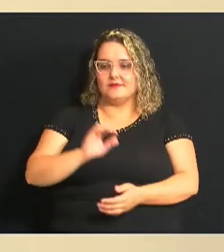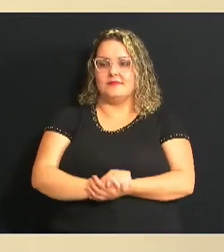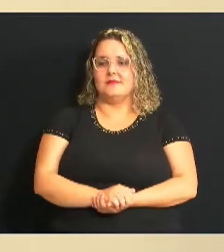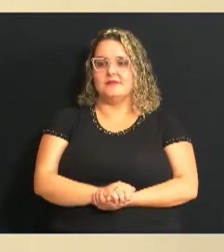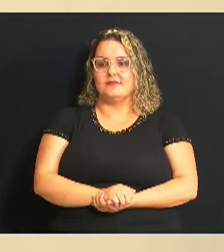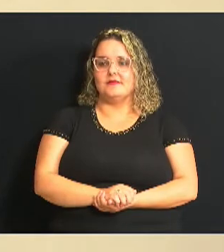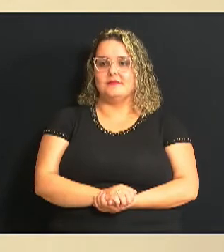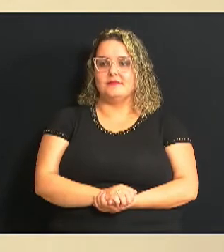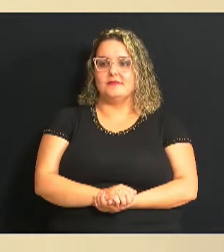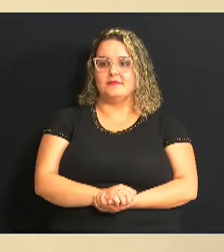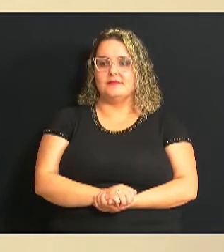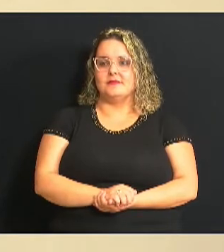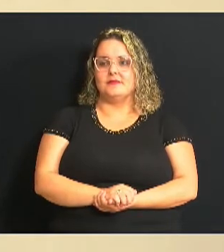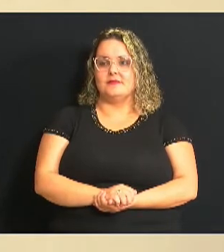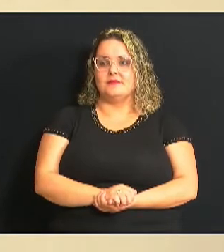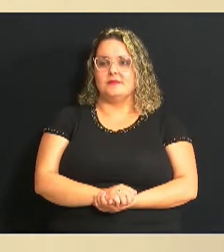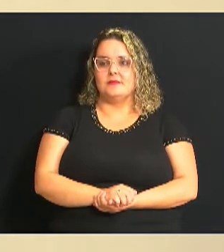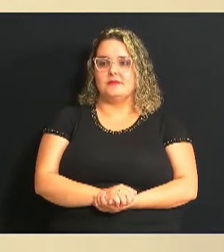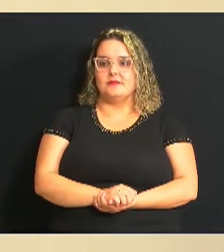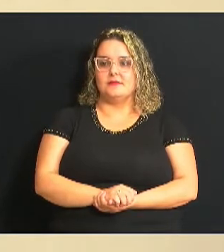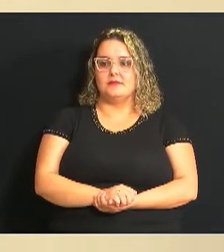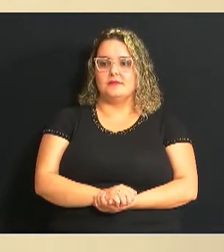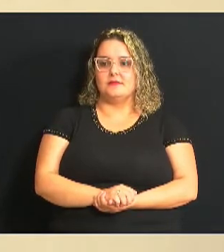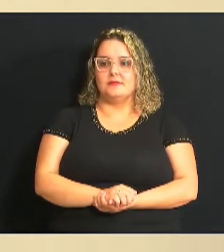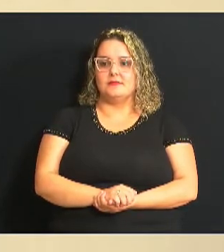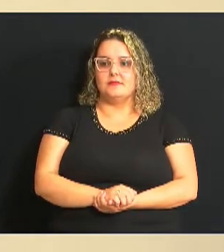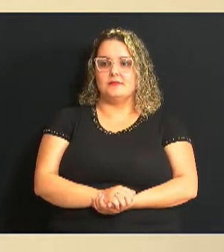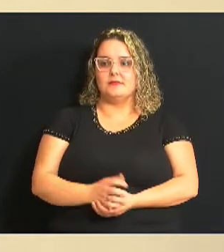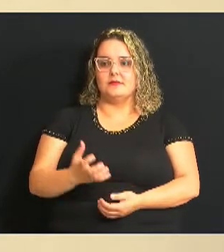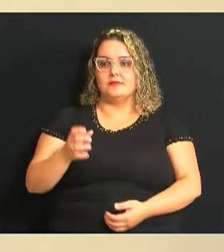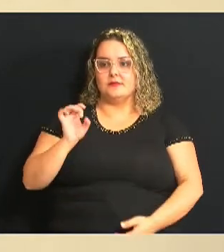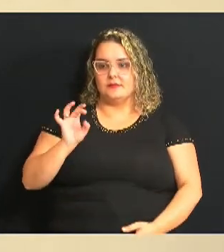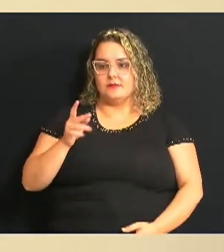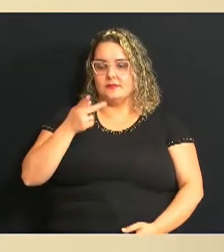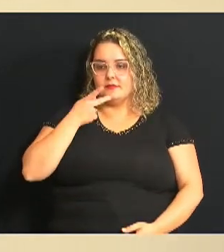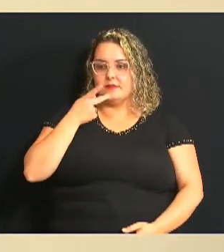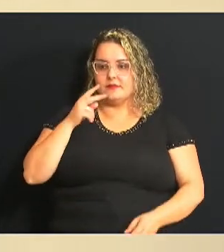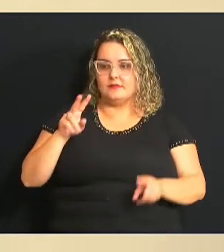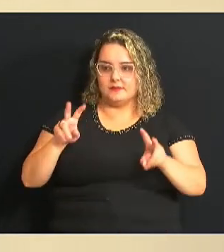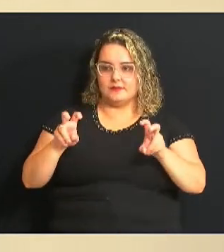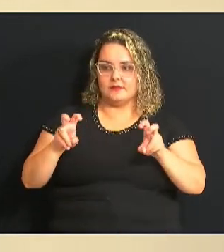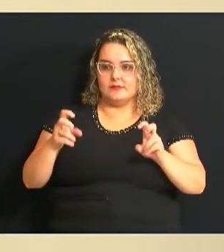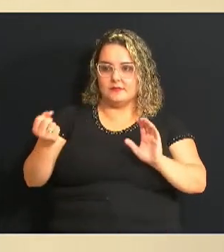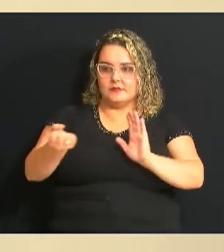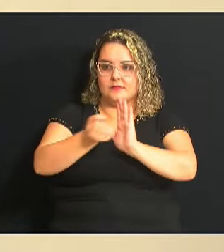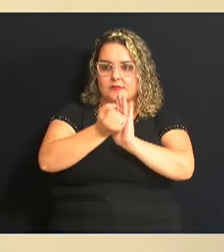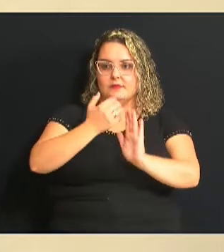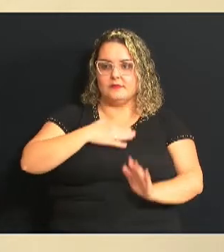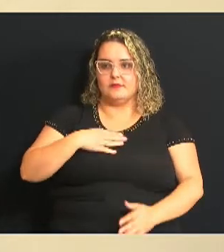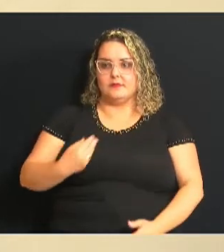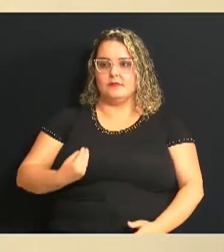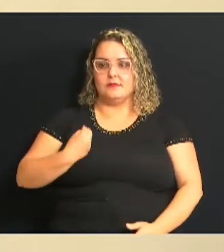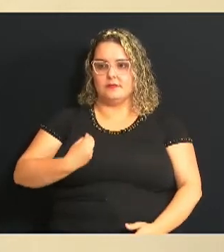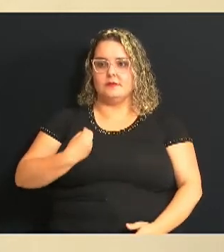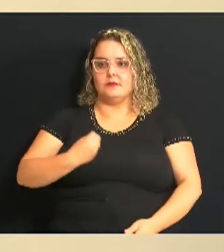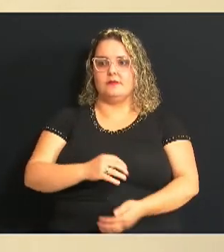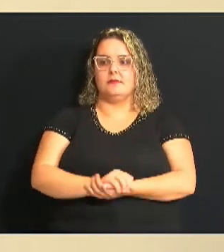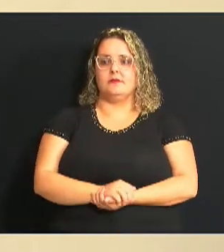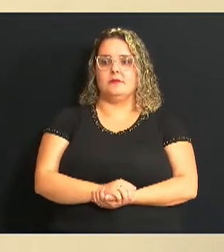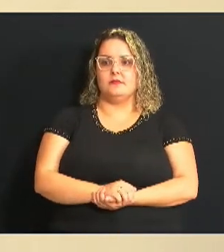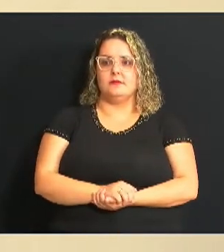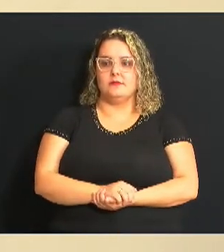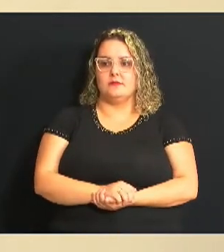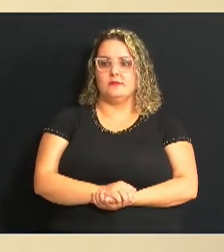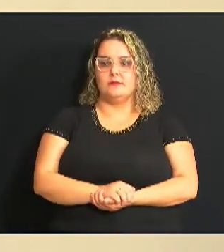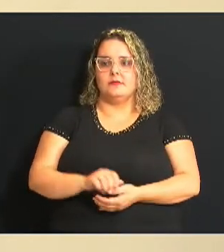nomes. Eu queria só citar uma frase que marca muito a minha vida. Um grande compositor,